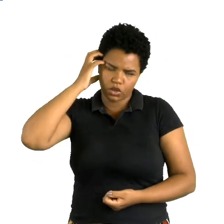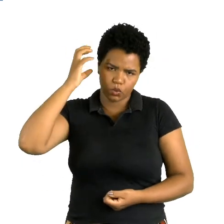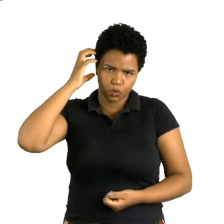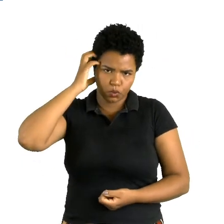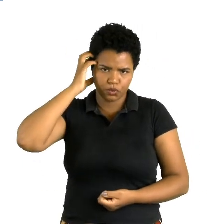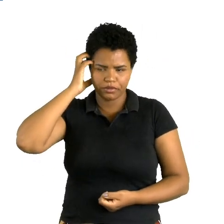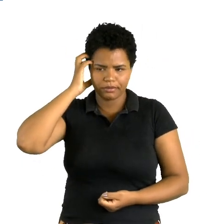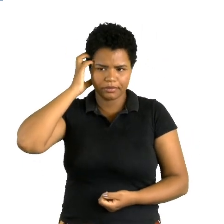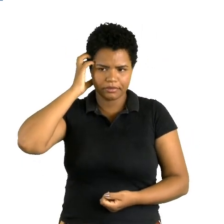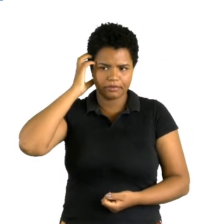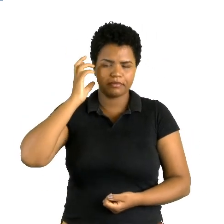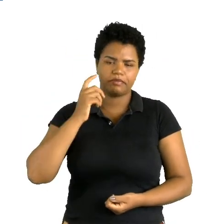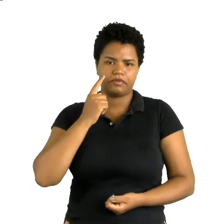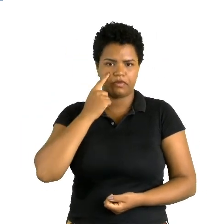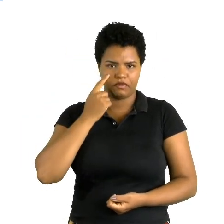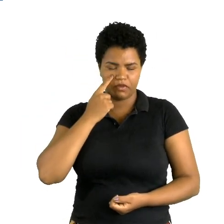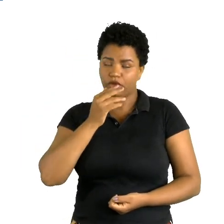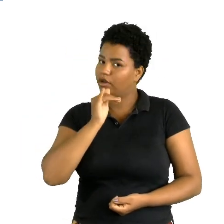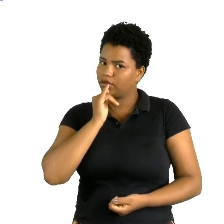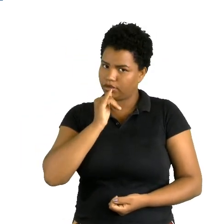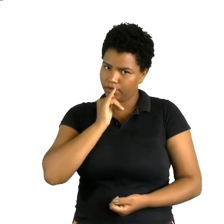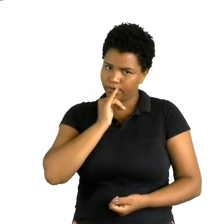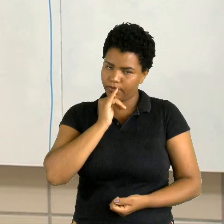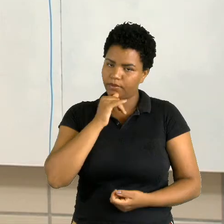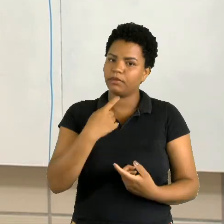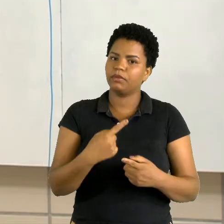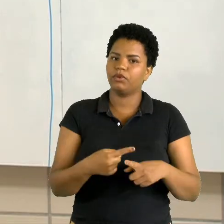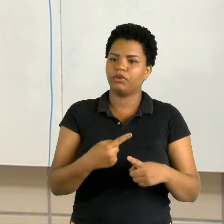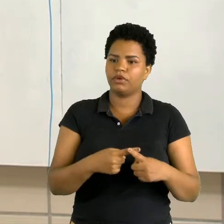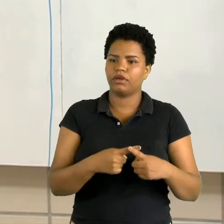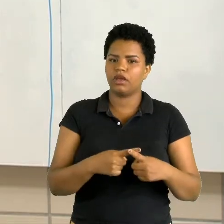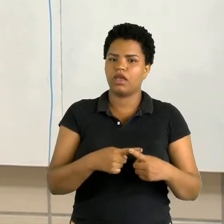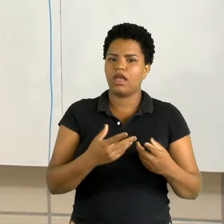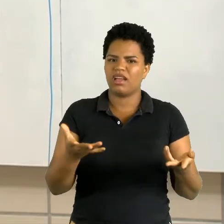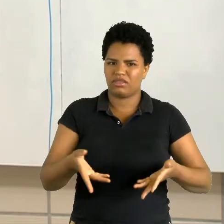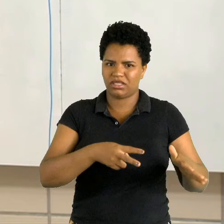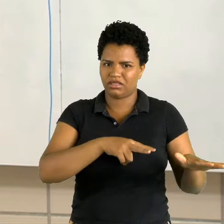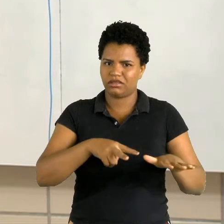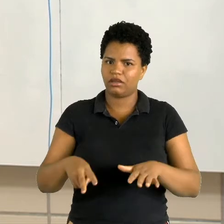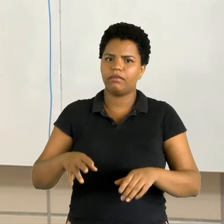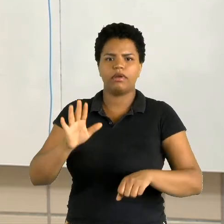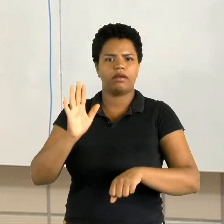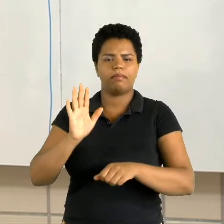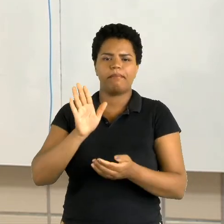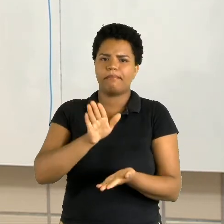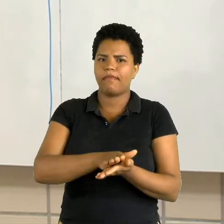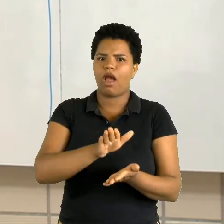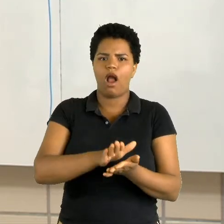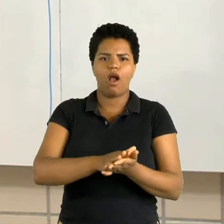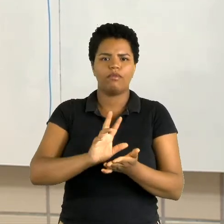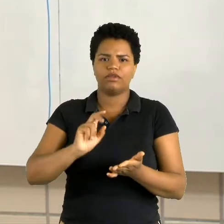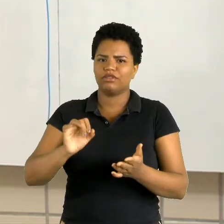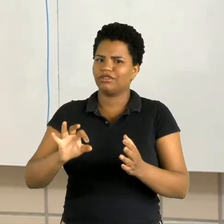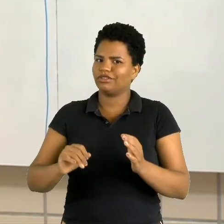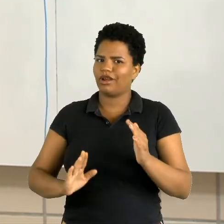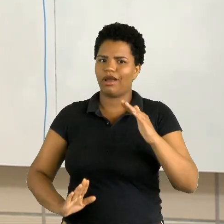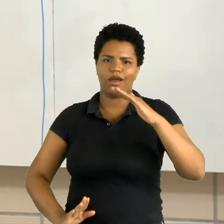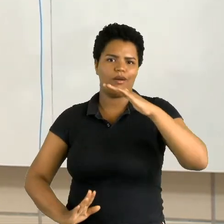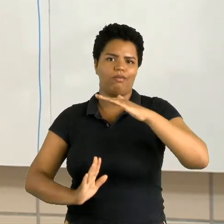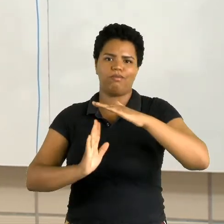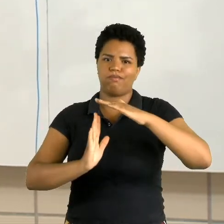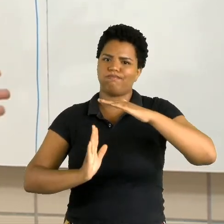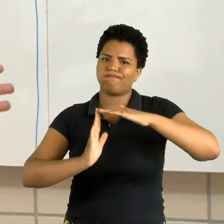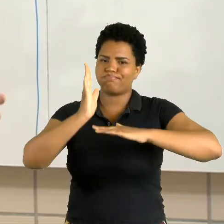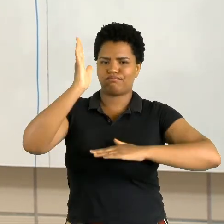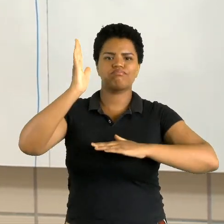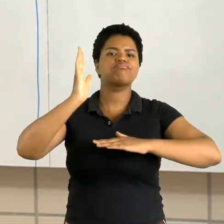mais quente, tá? Então, são questões de exemplos, porque essa semana eu acho que Palmas bateu realmente o recorde de todas as capitais dos